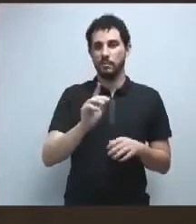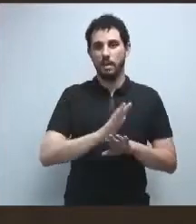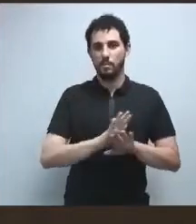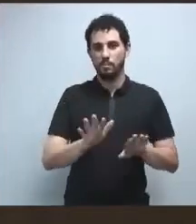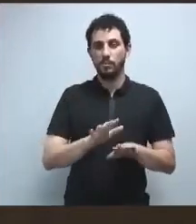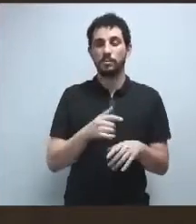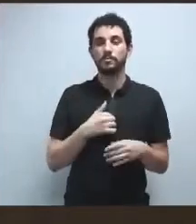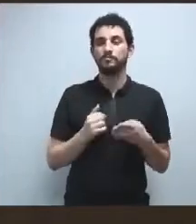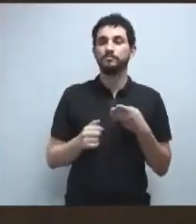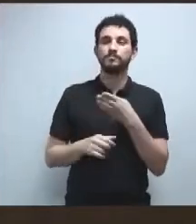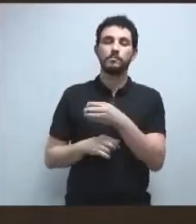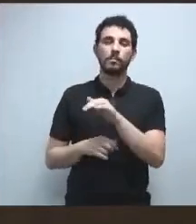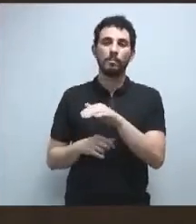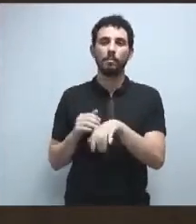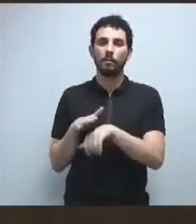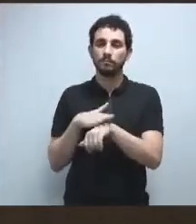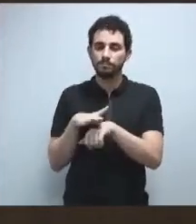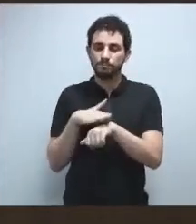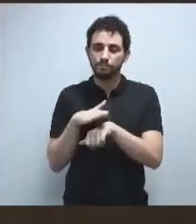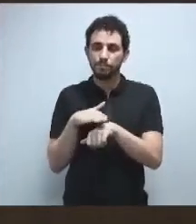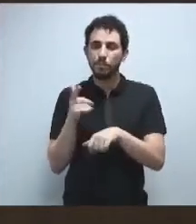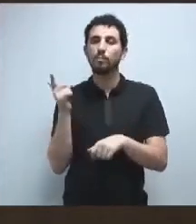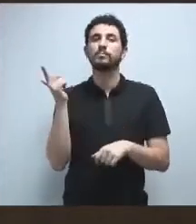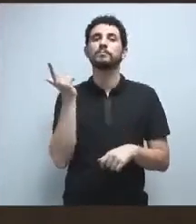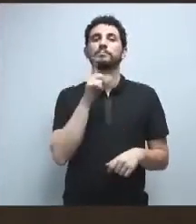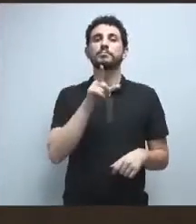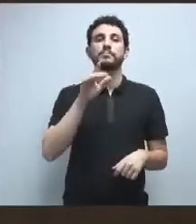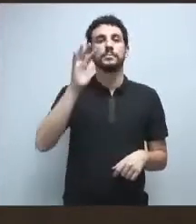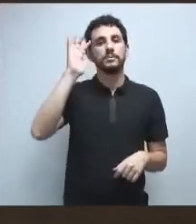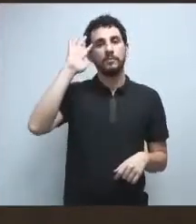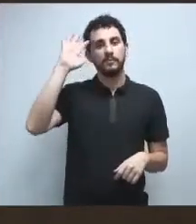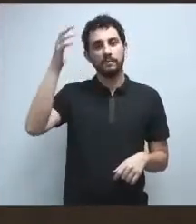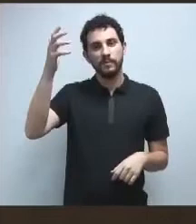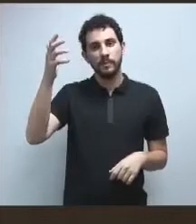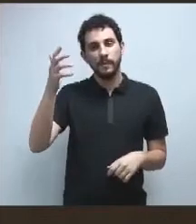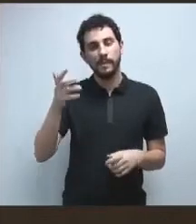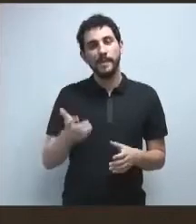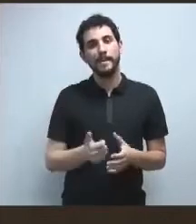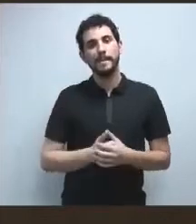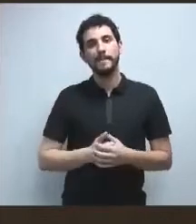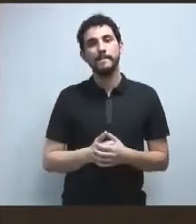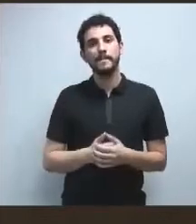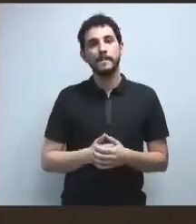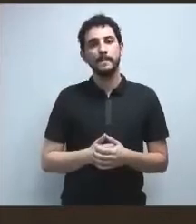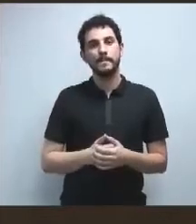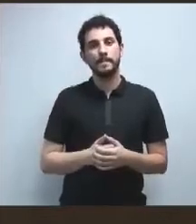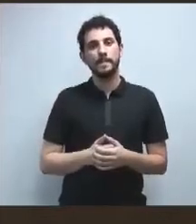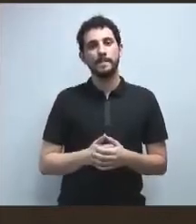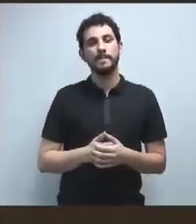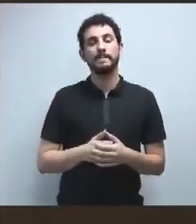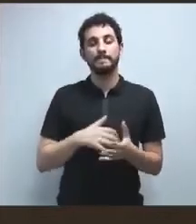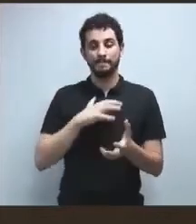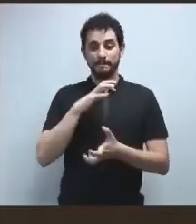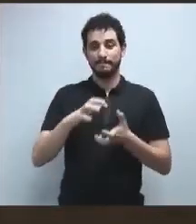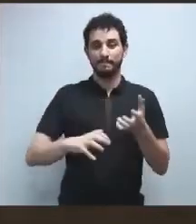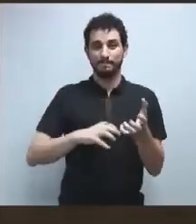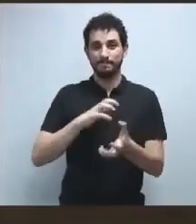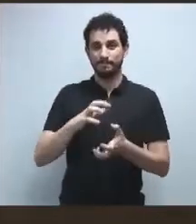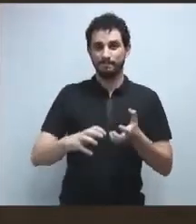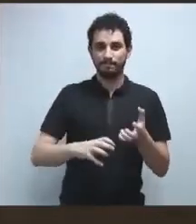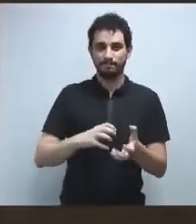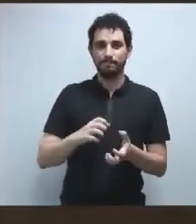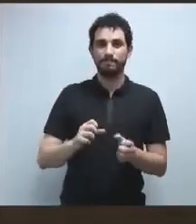conversei com eles conseguimos resolver a questão da da greve